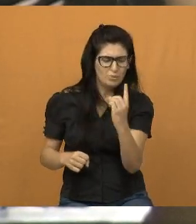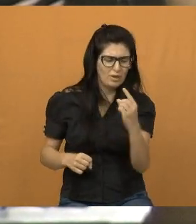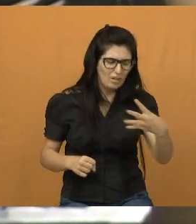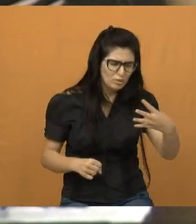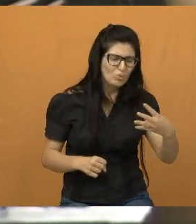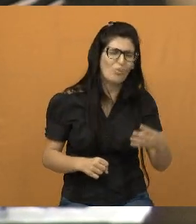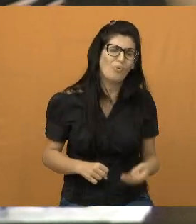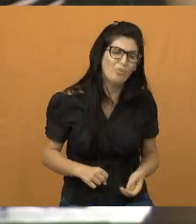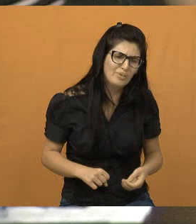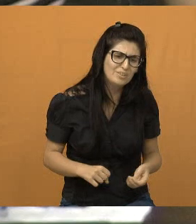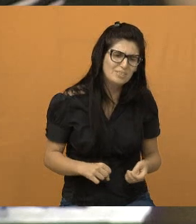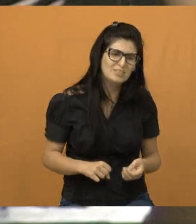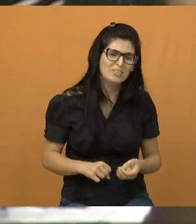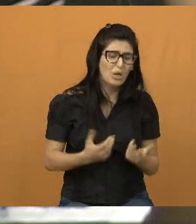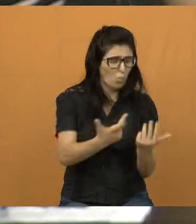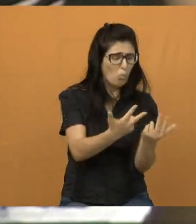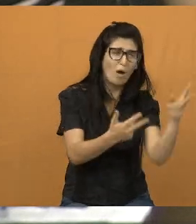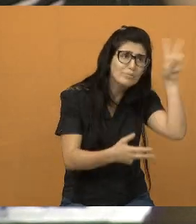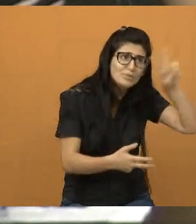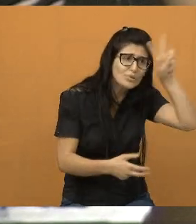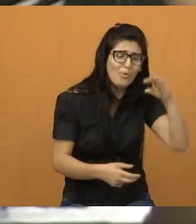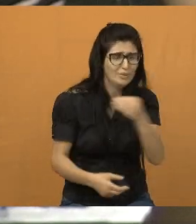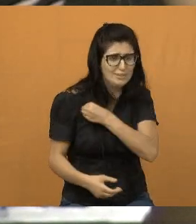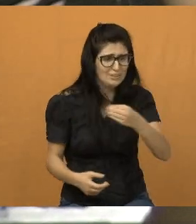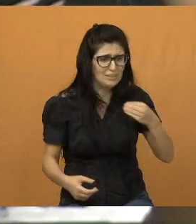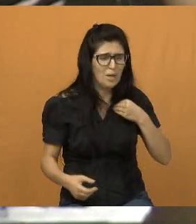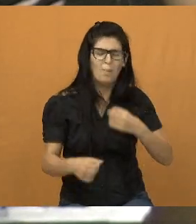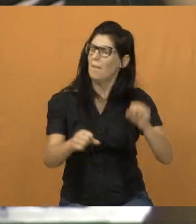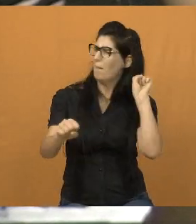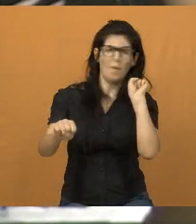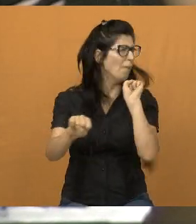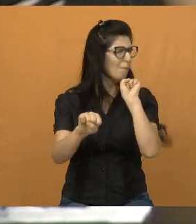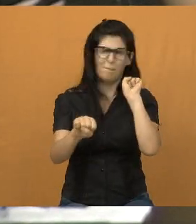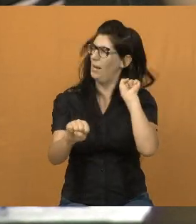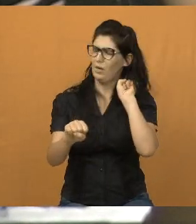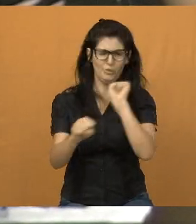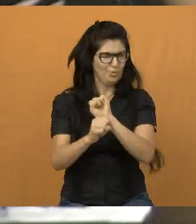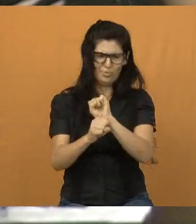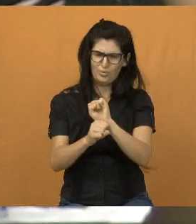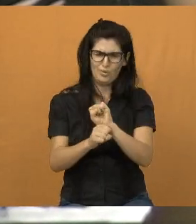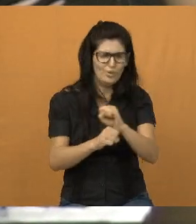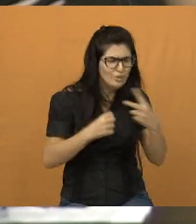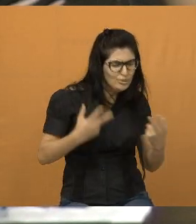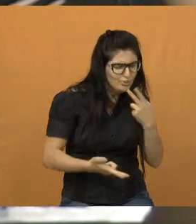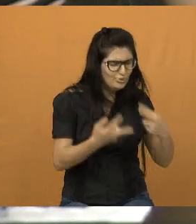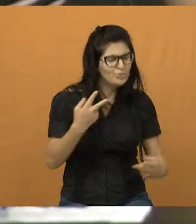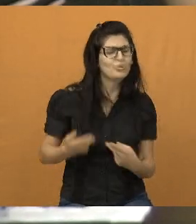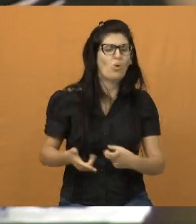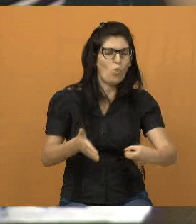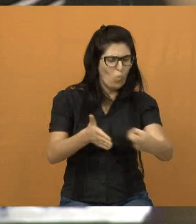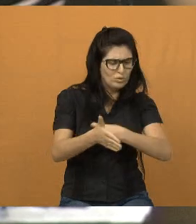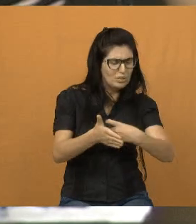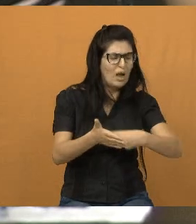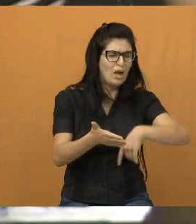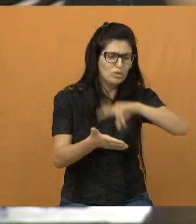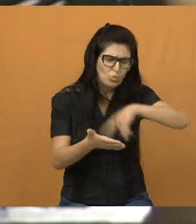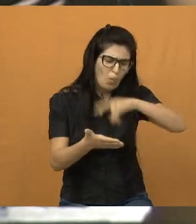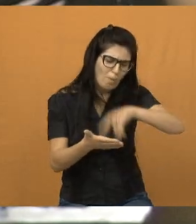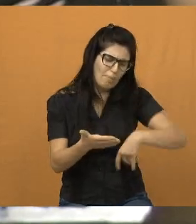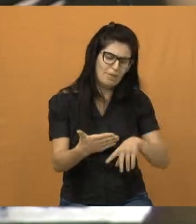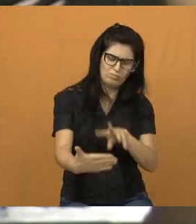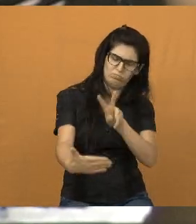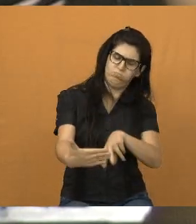exames. A gente não parou de fazer cirurgia que estavam dentro dos contratos, das contratualizações da Santa Casa e do